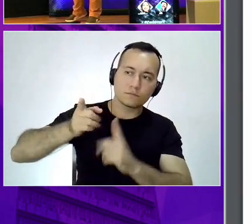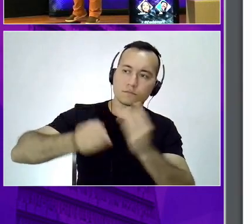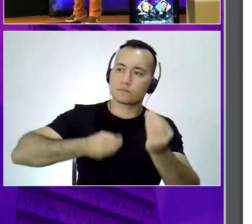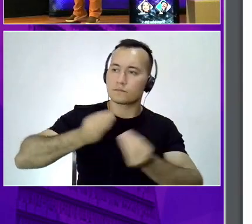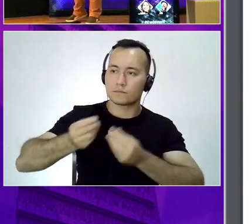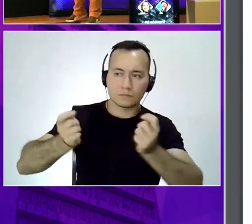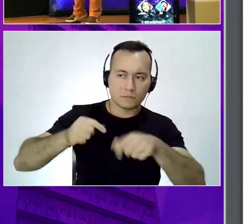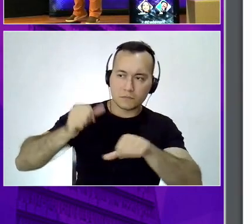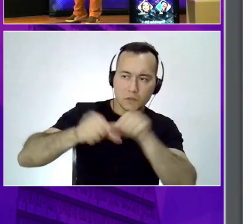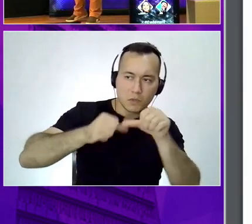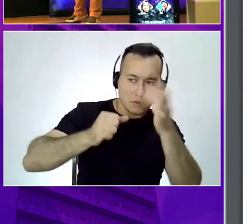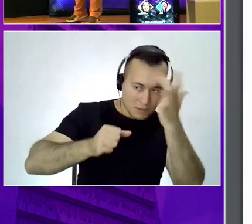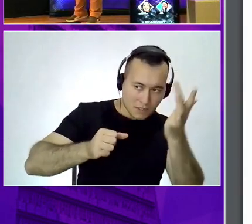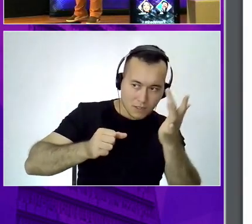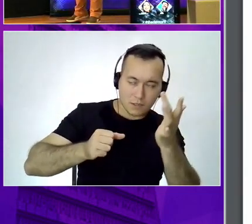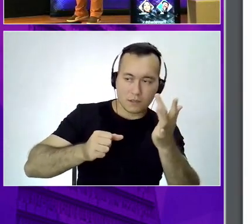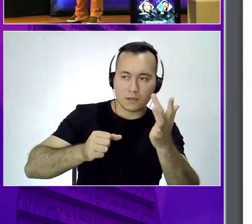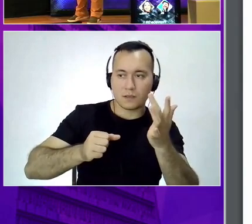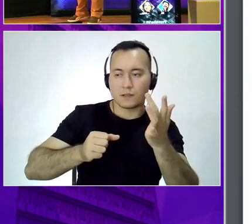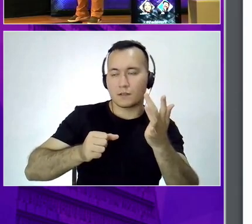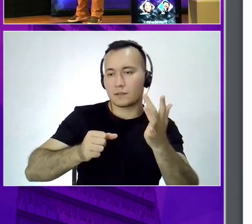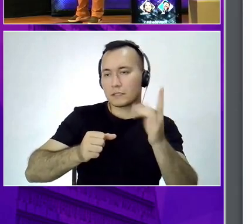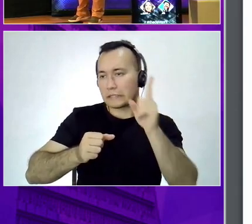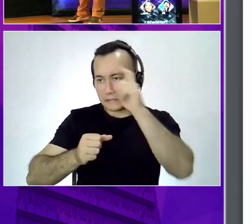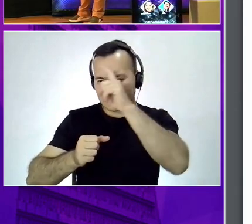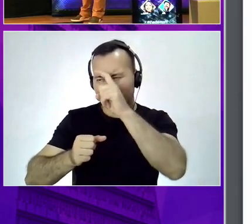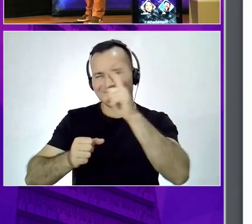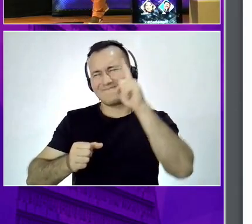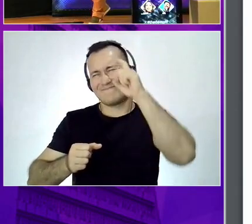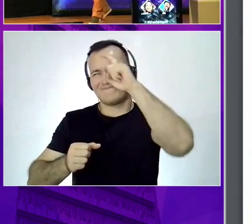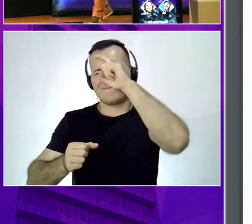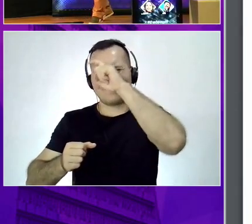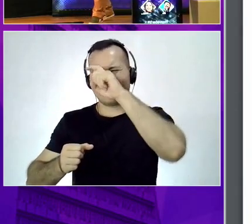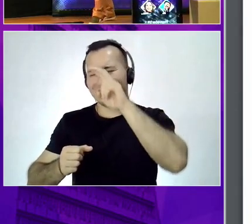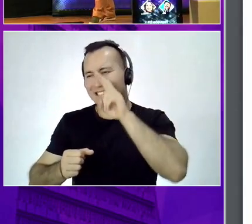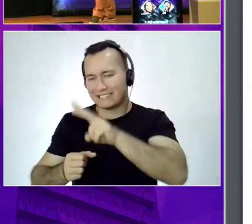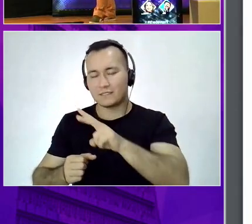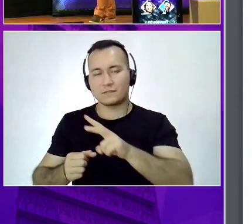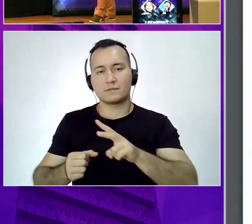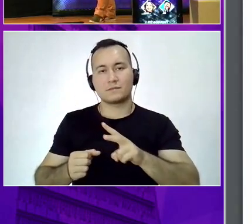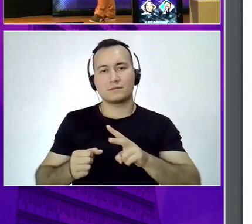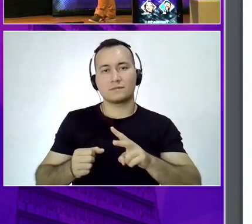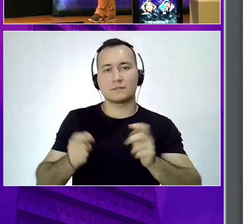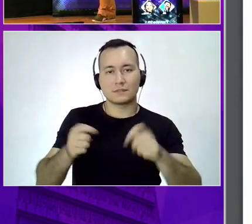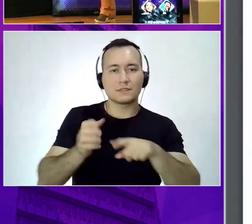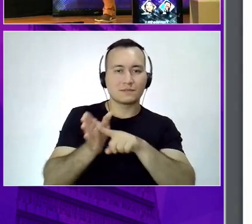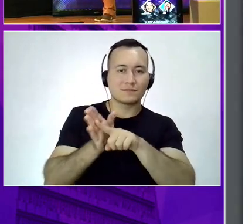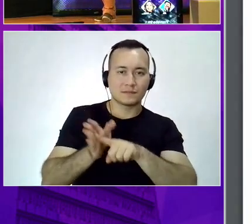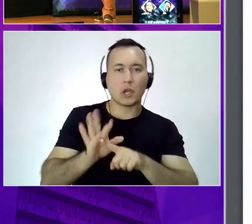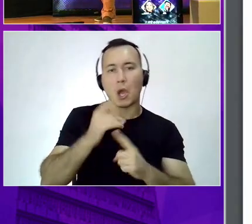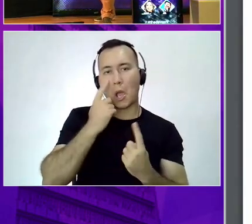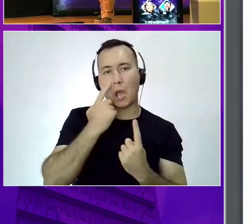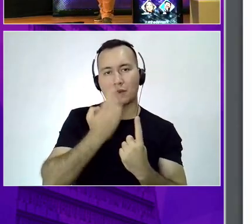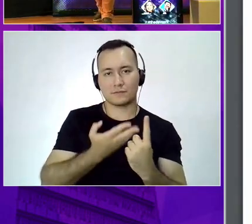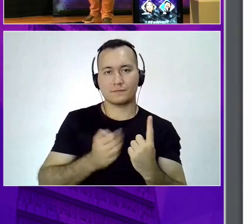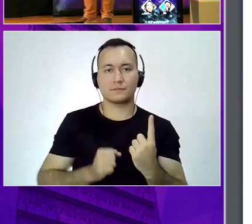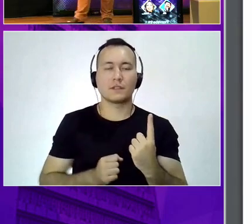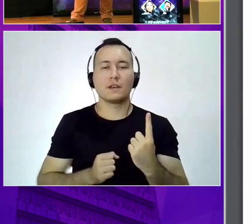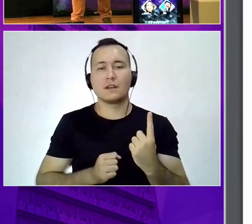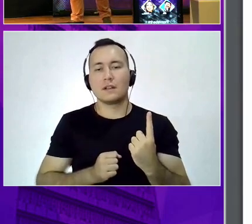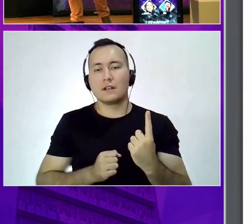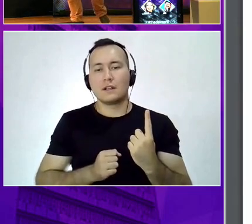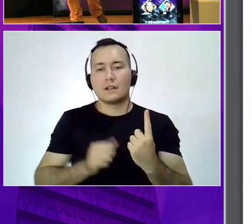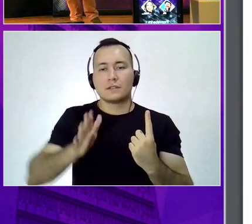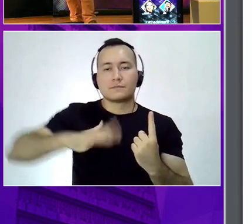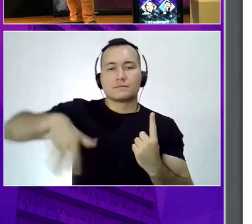muito. Como que a gente vai avaliar? Então, o primeiro deles é a inovação social. Então, a gente vai entender se aquela organização é mais